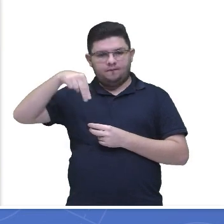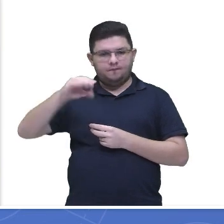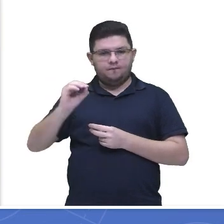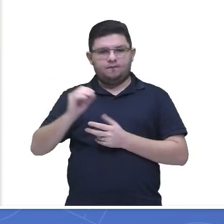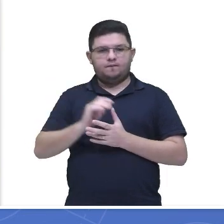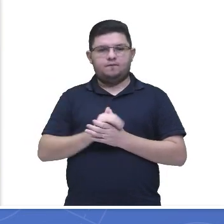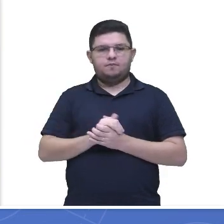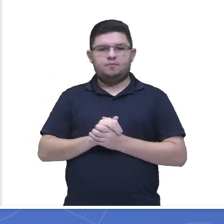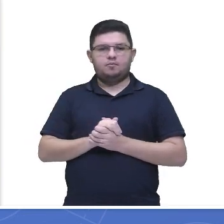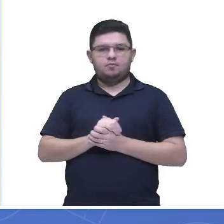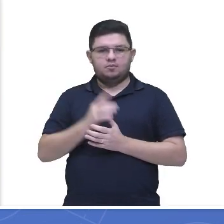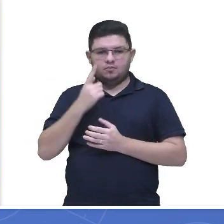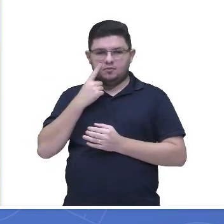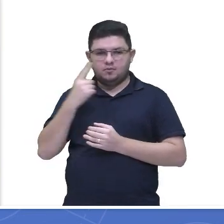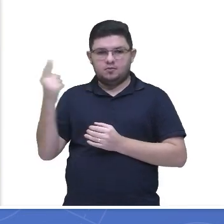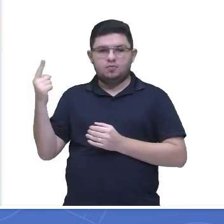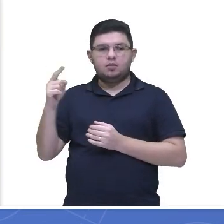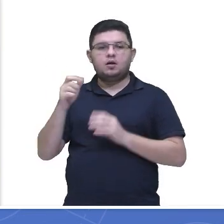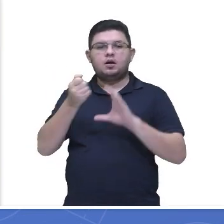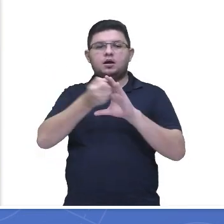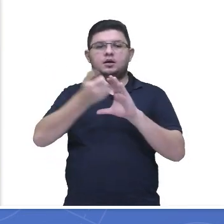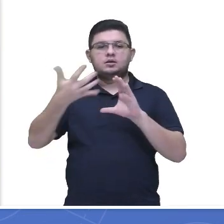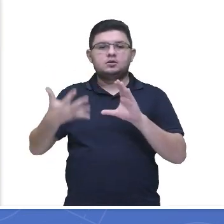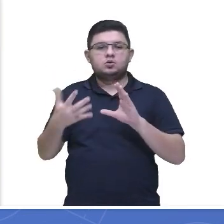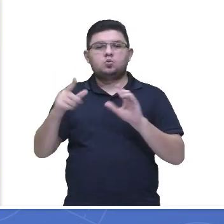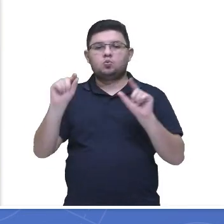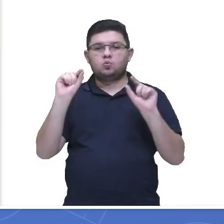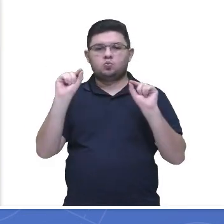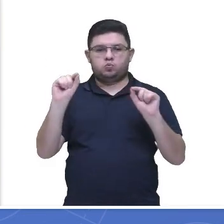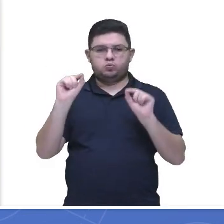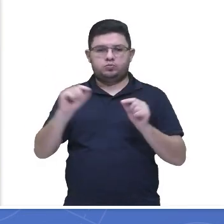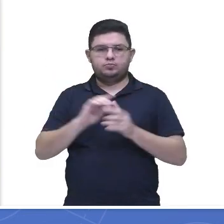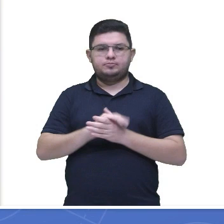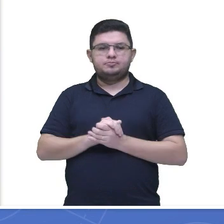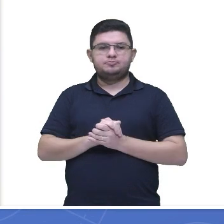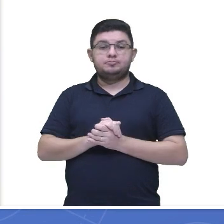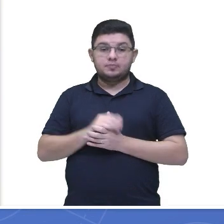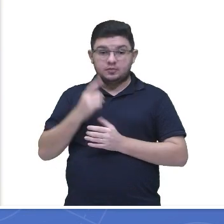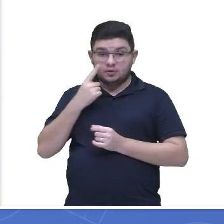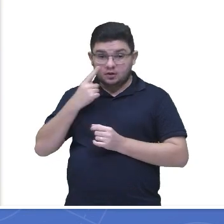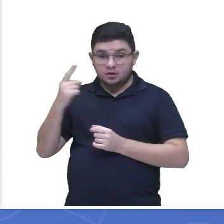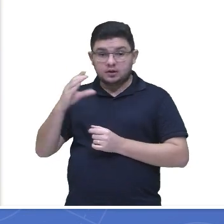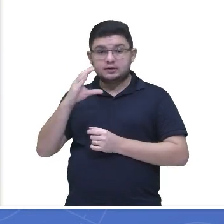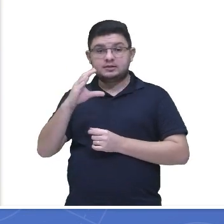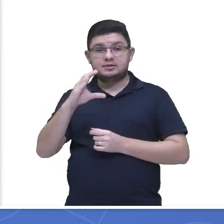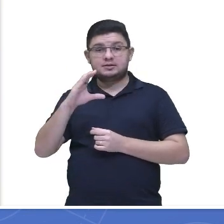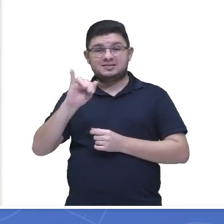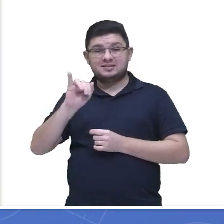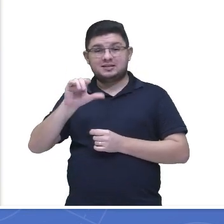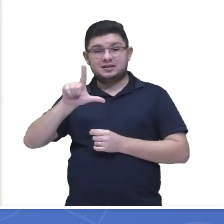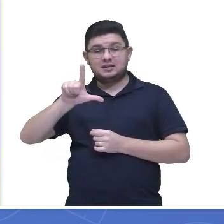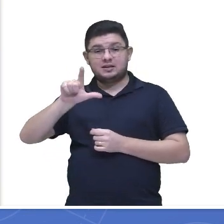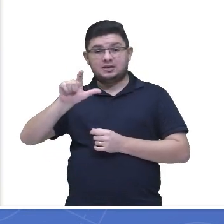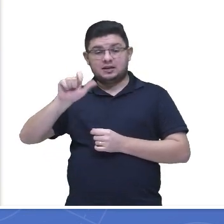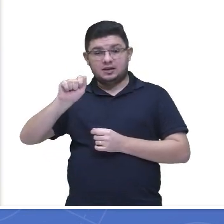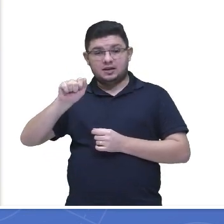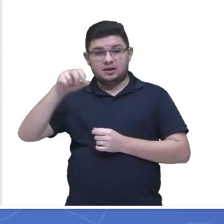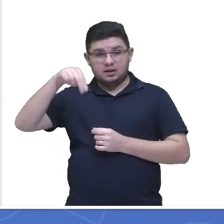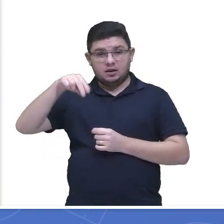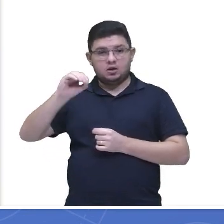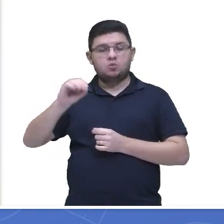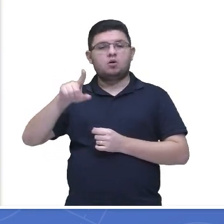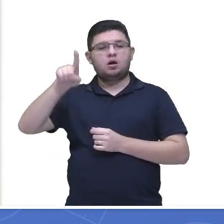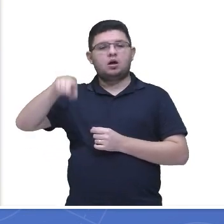Vamos nas características, são importantes. O ciclano, gente, são hidrocarbonetos,